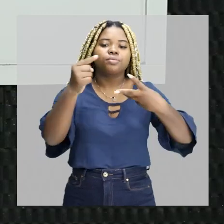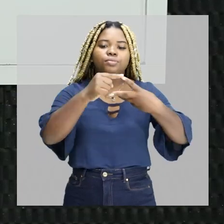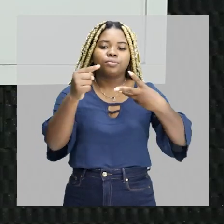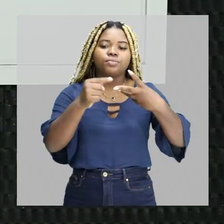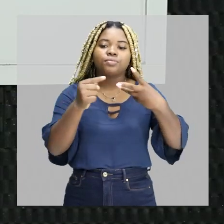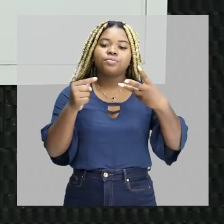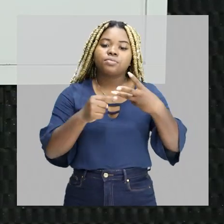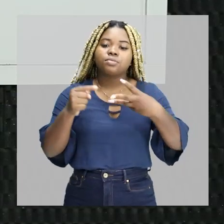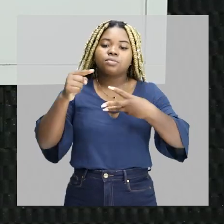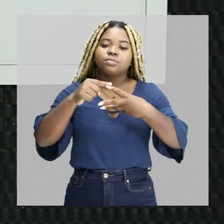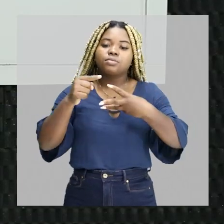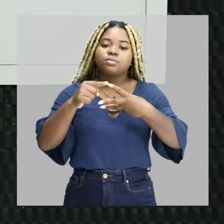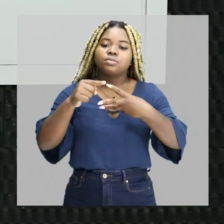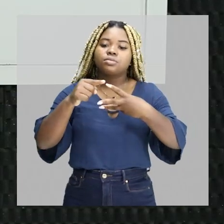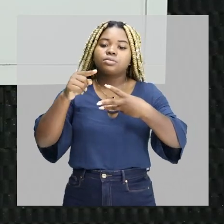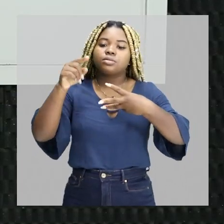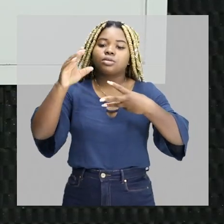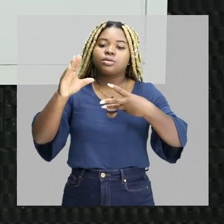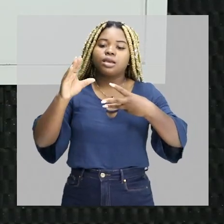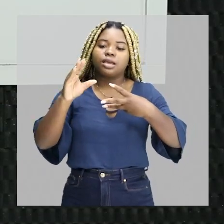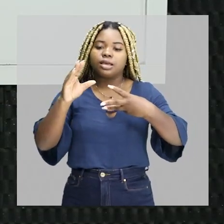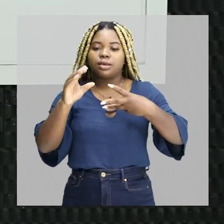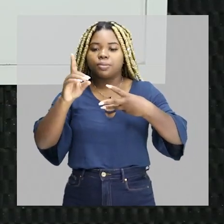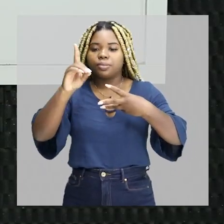primeira parte,